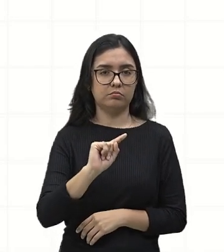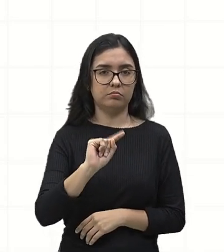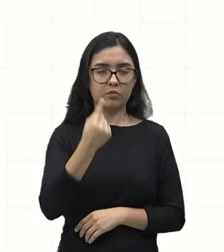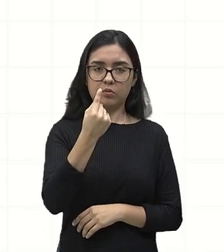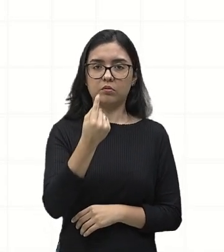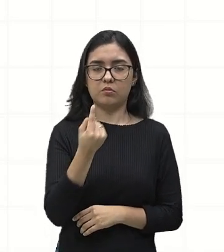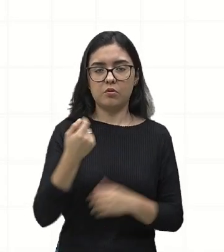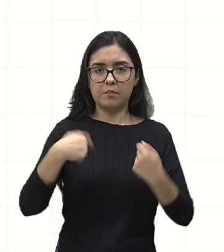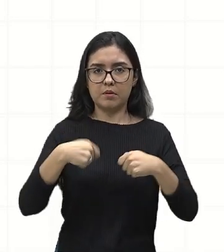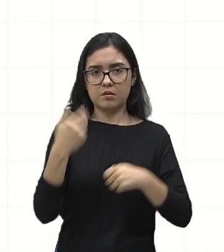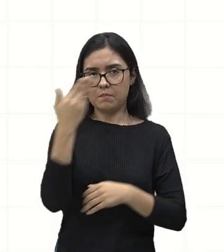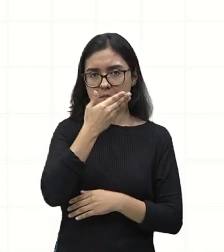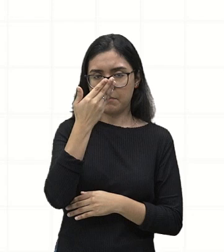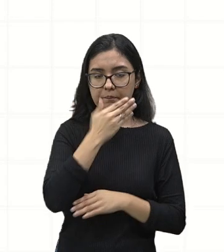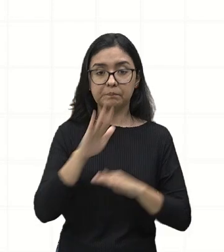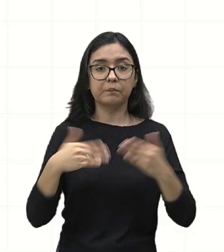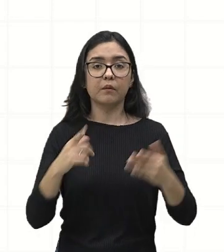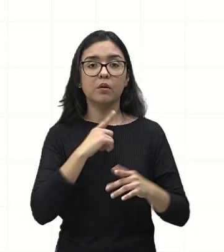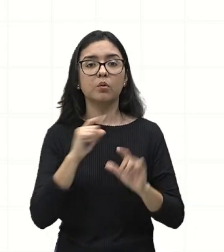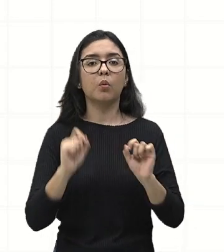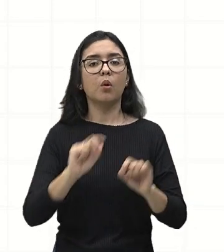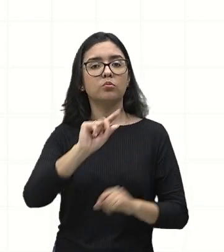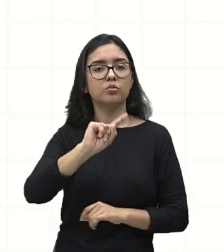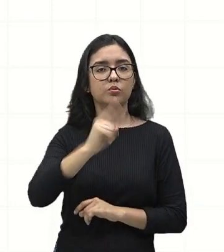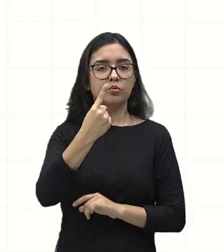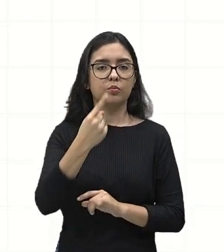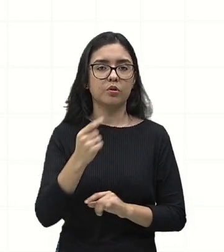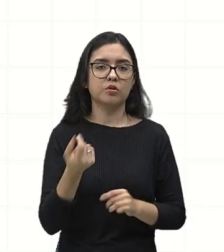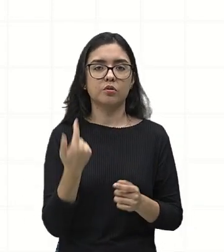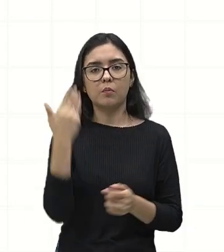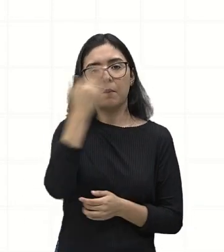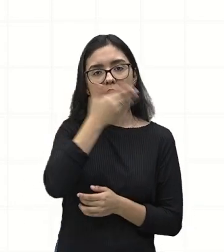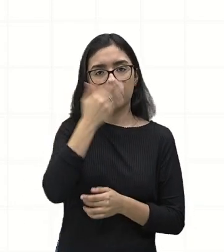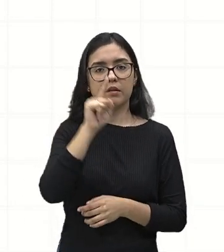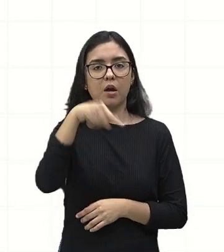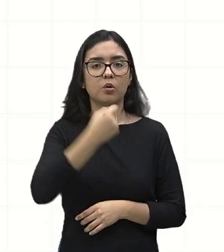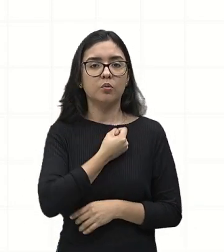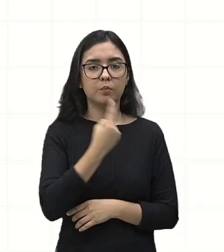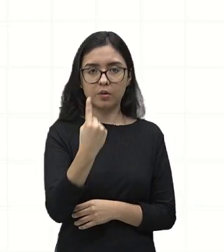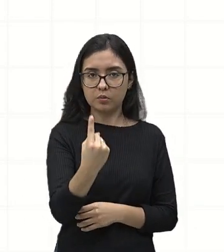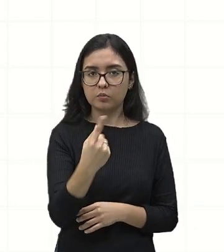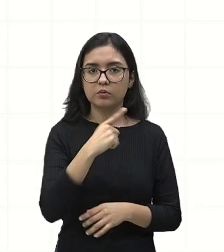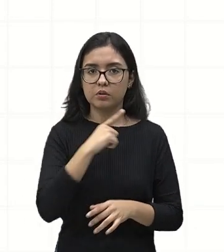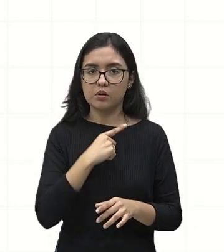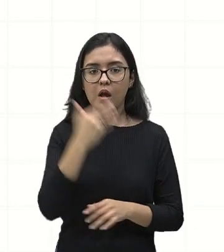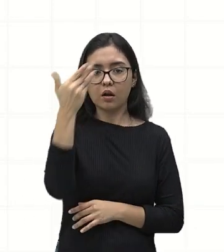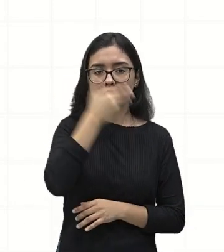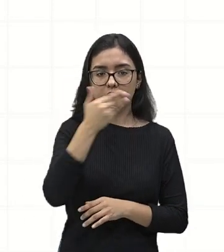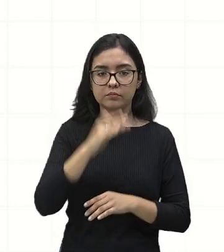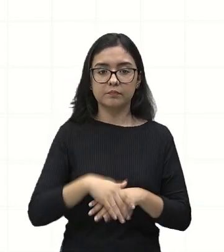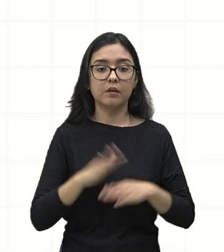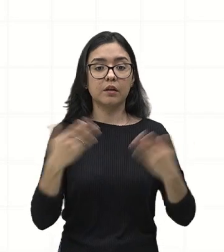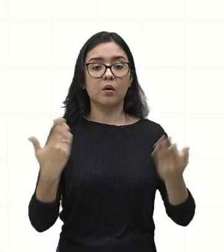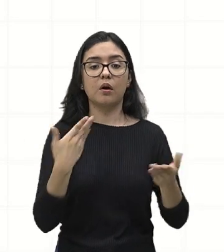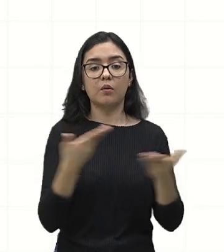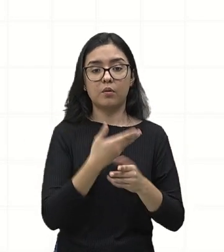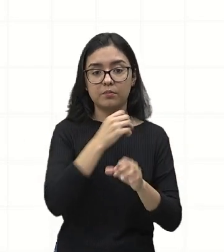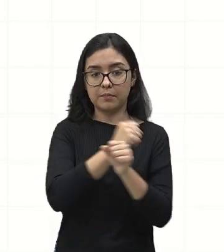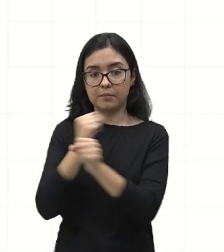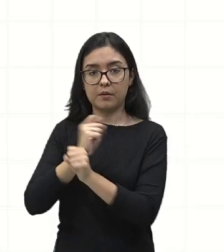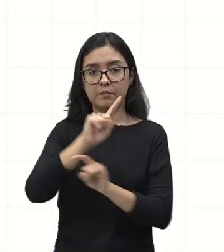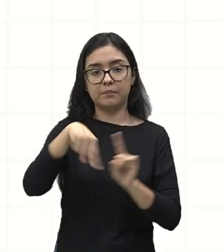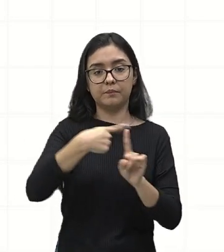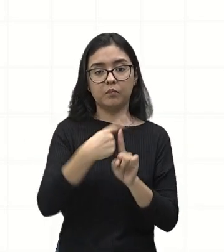Então, 3, qual é o expoente aqui que não aparece? É 1. 1 mais